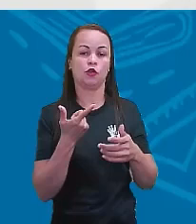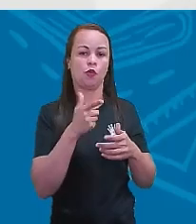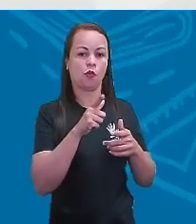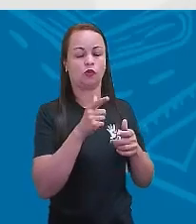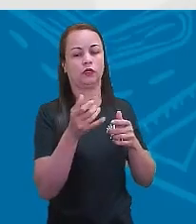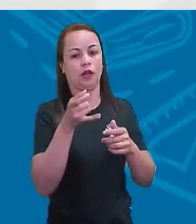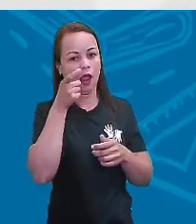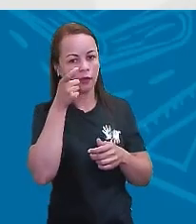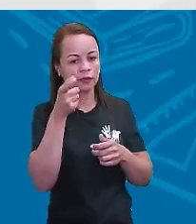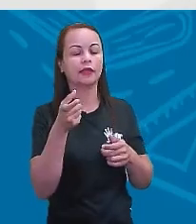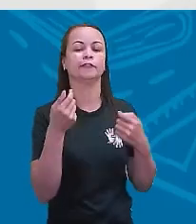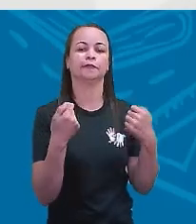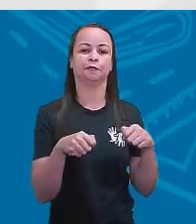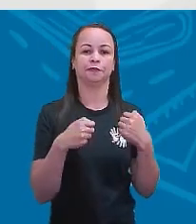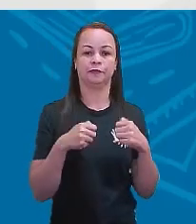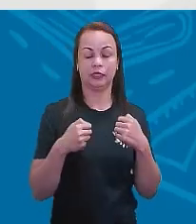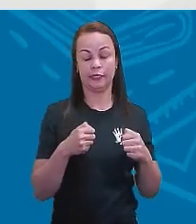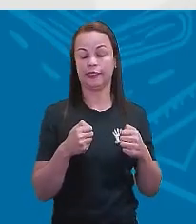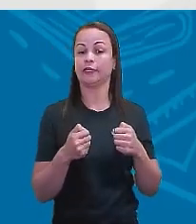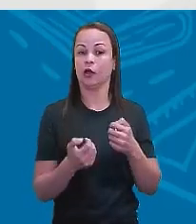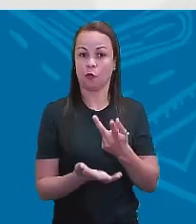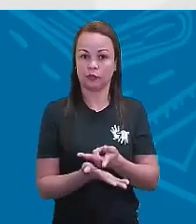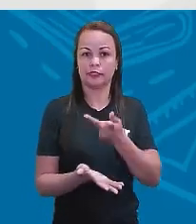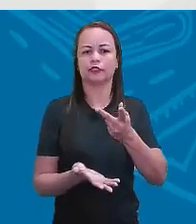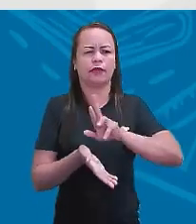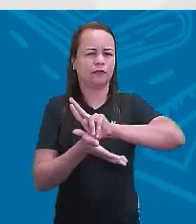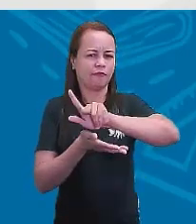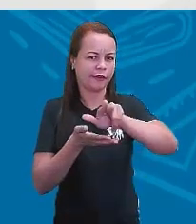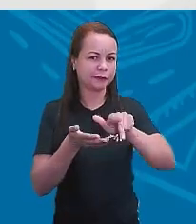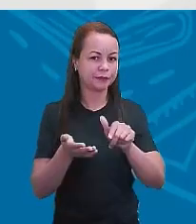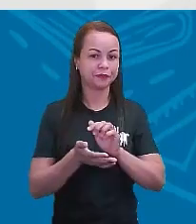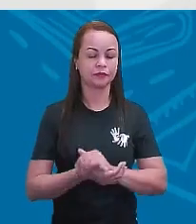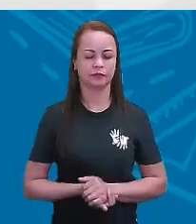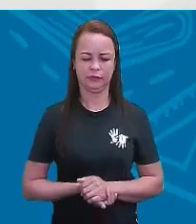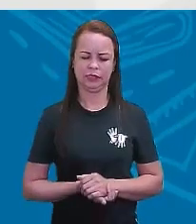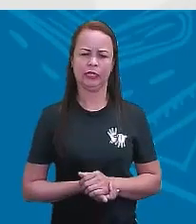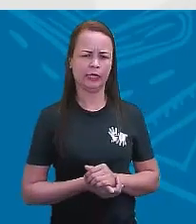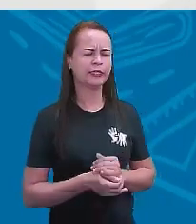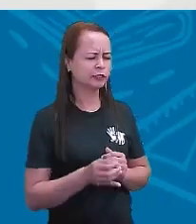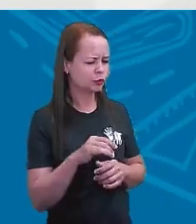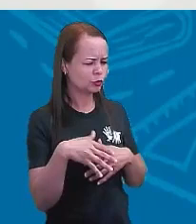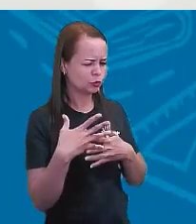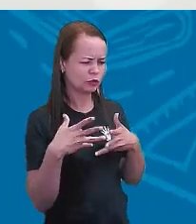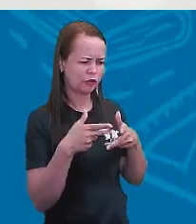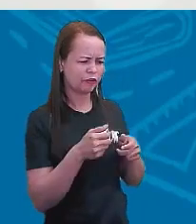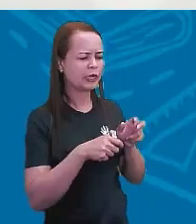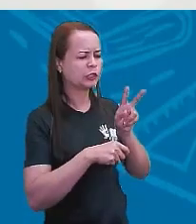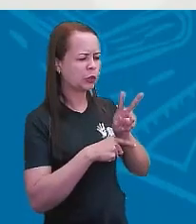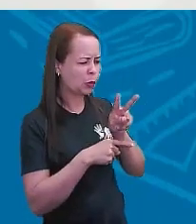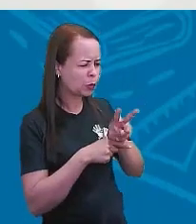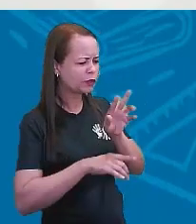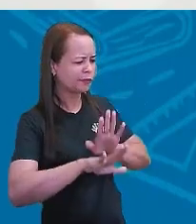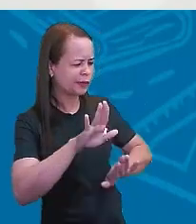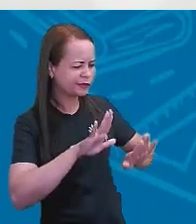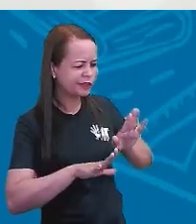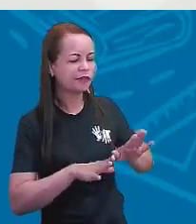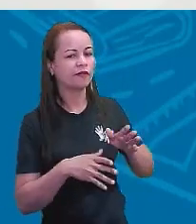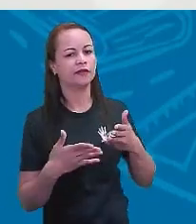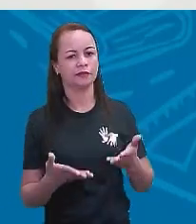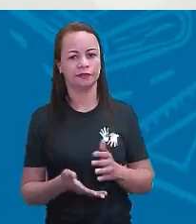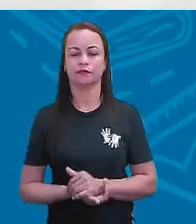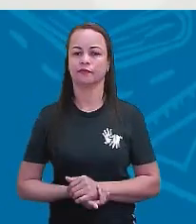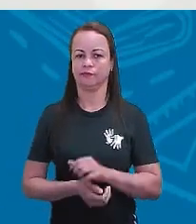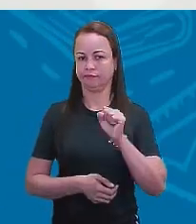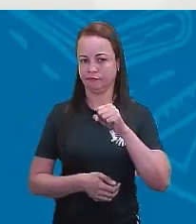seus interesses e necessidades em situações diversas. Isso tudo a ver, né? De preservar, de cuidar. Isso mesmo, a